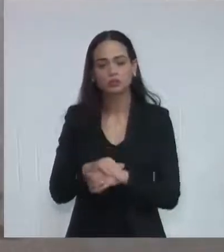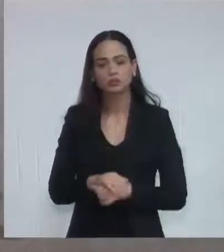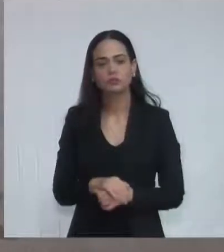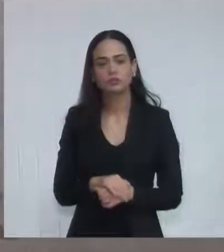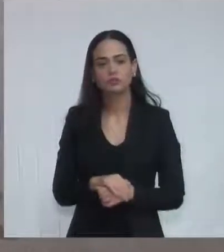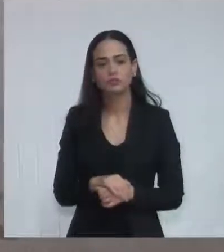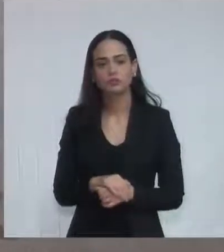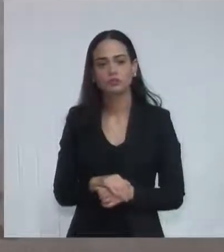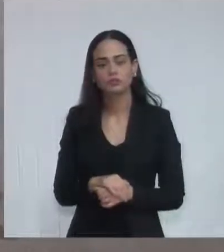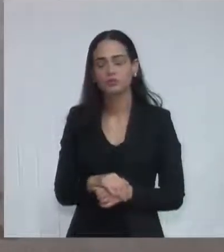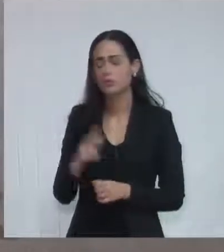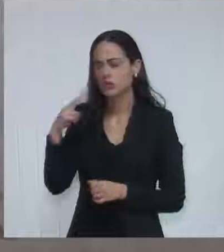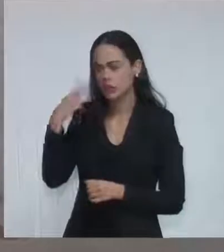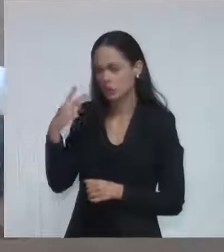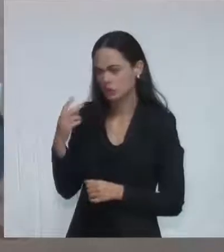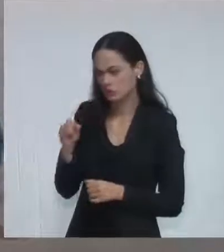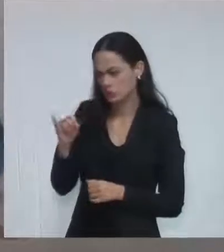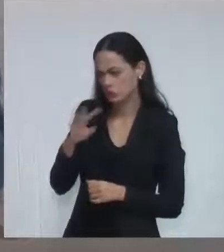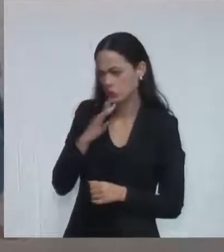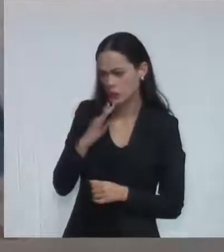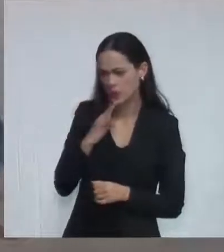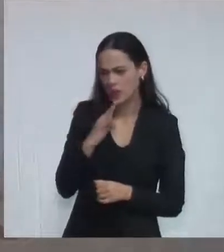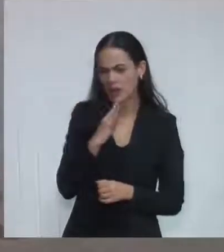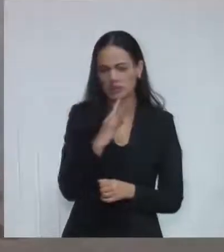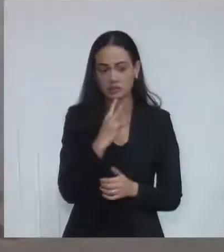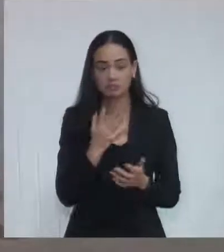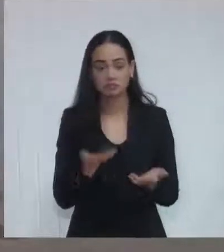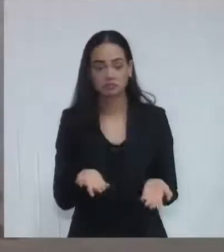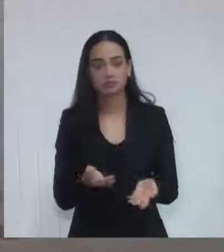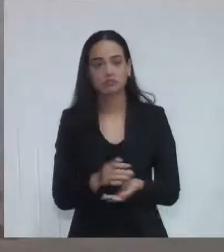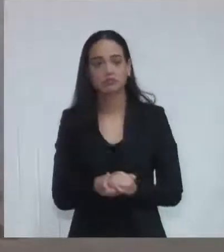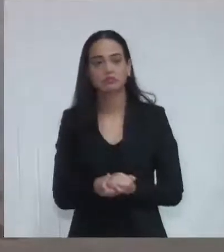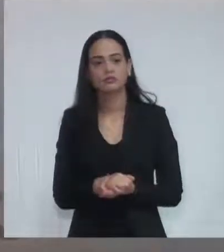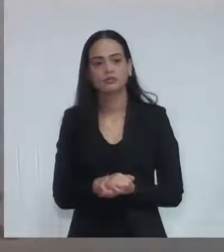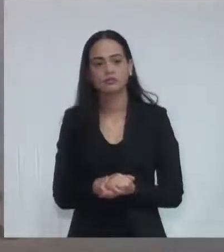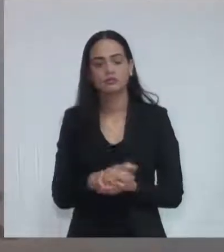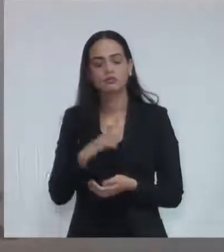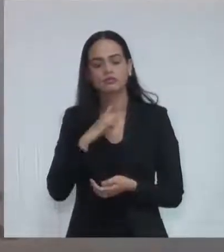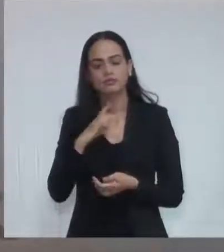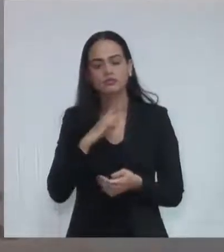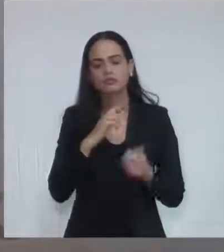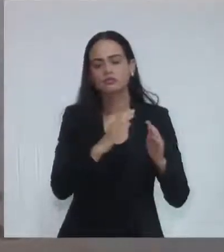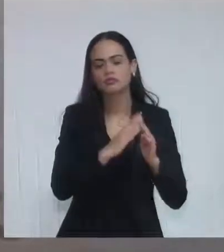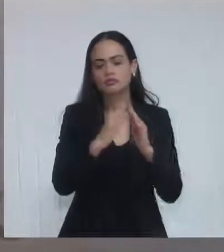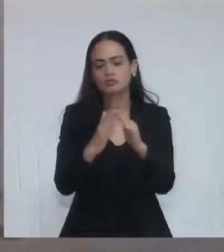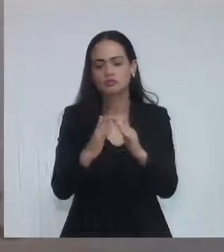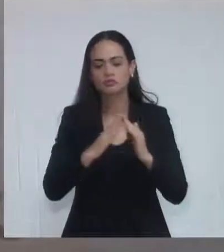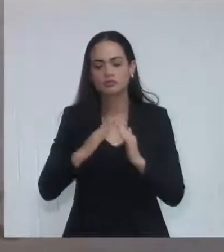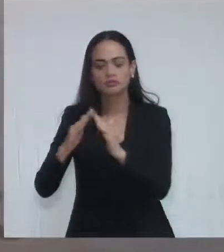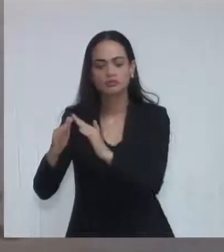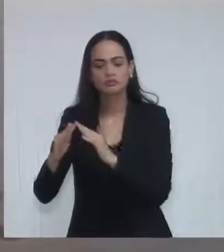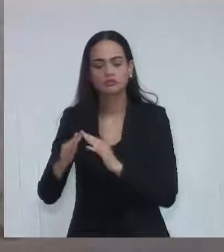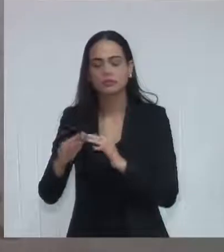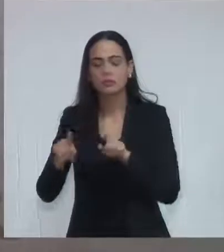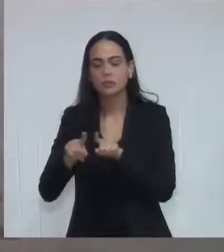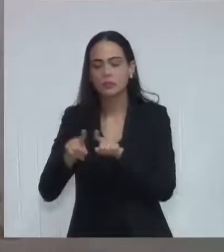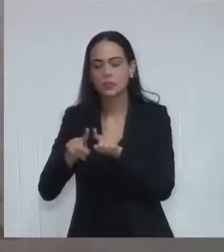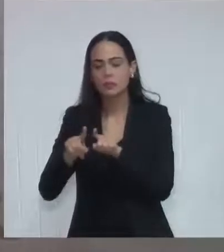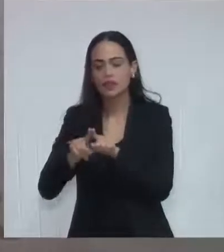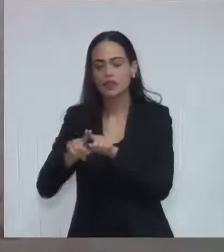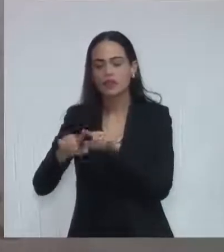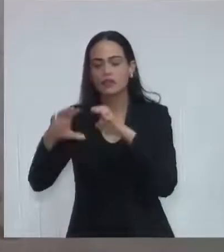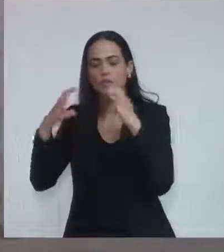que eu estou falando, mas tem um conflito ali, né, que é um conflito entre a vizinhança e o loteador, entre